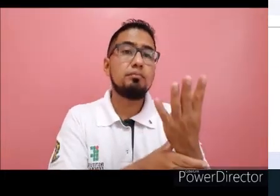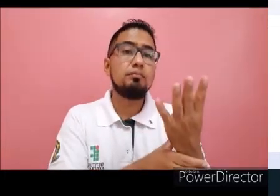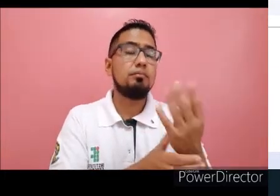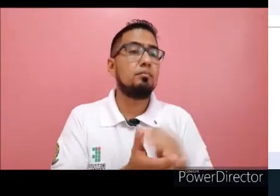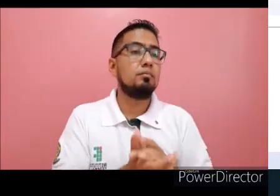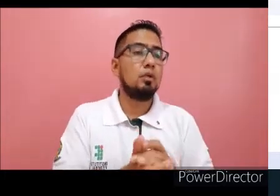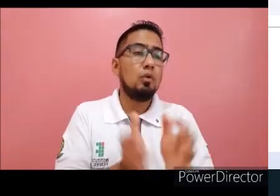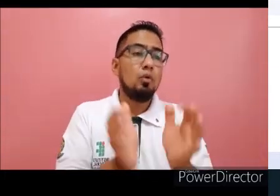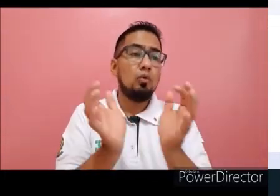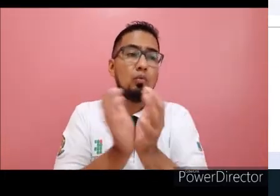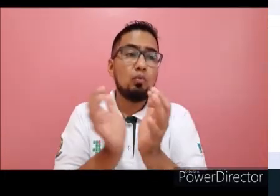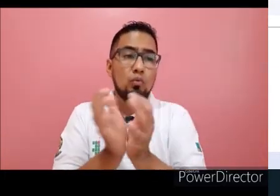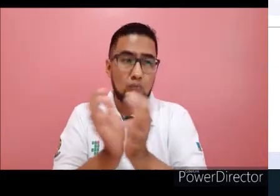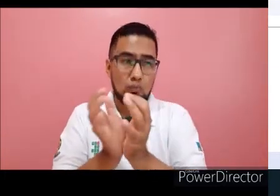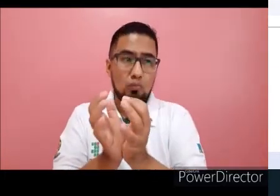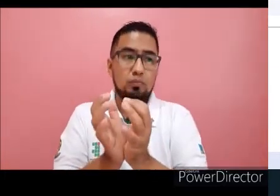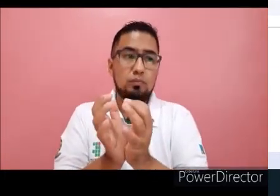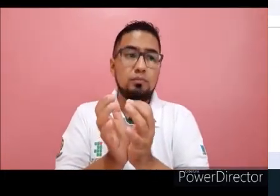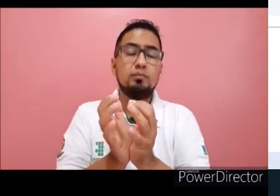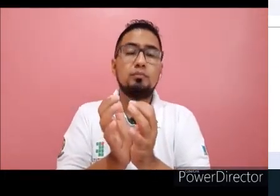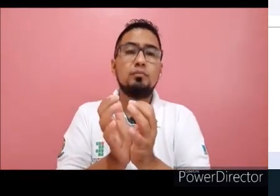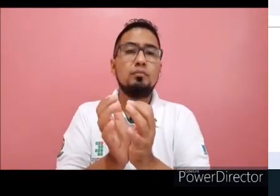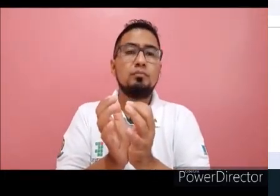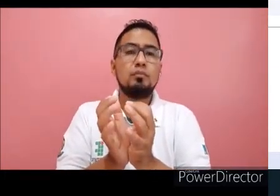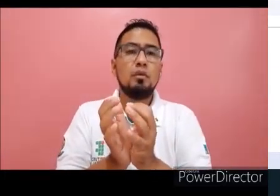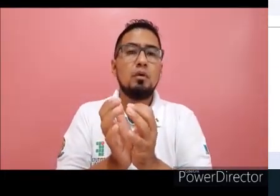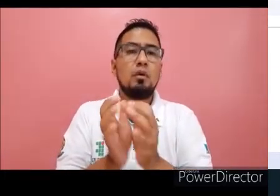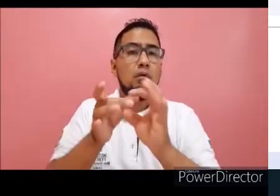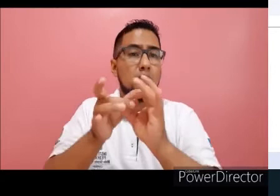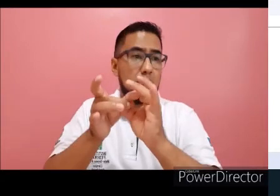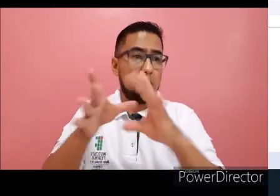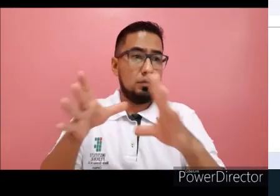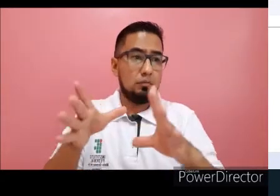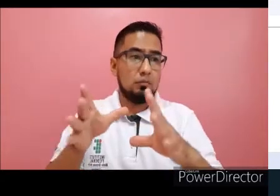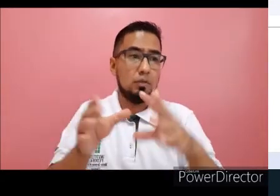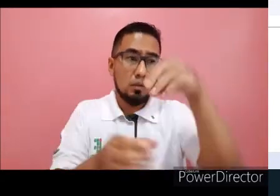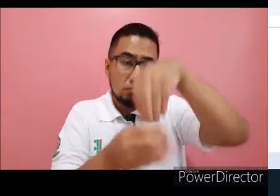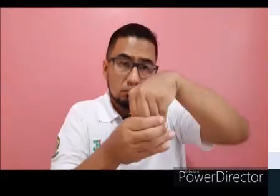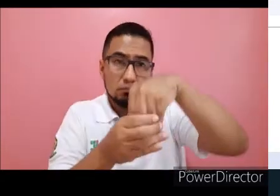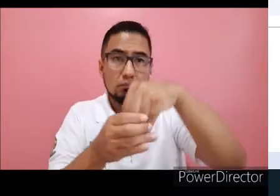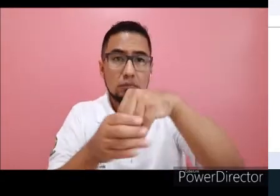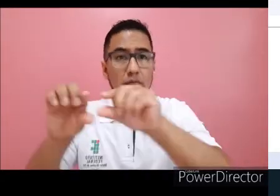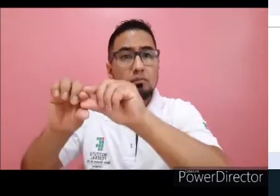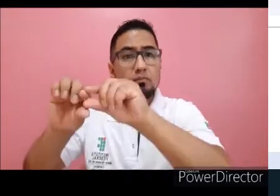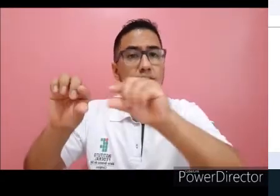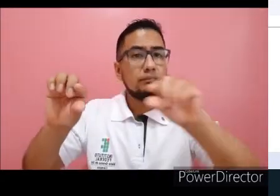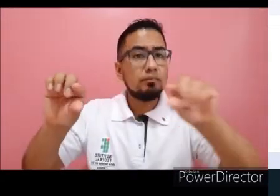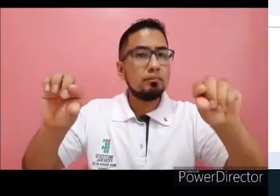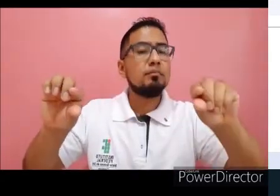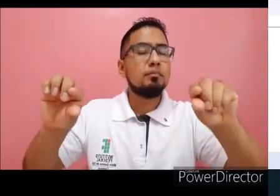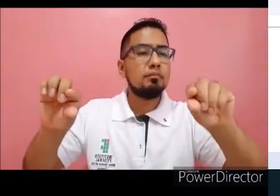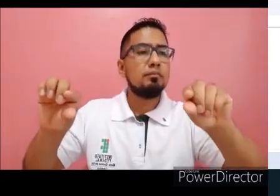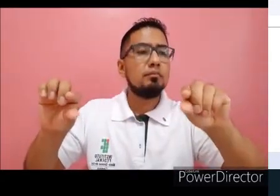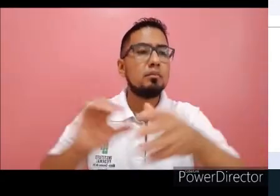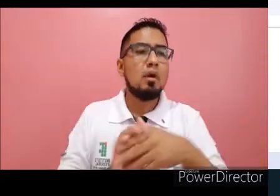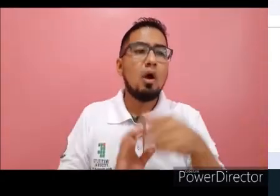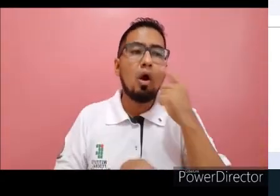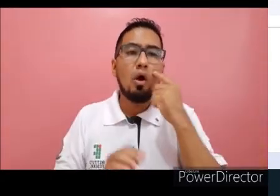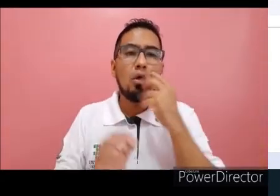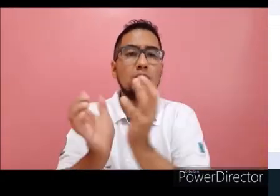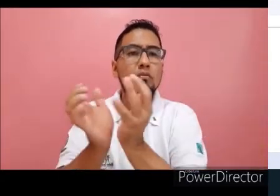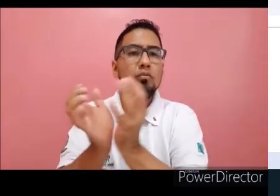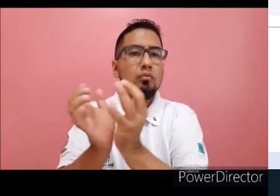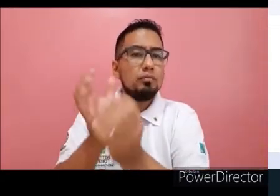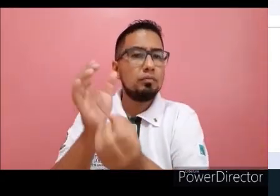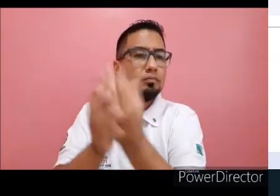olha só como é que ele criou, pessoal. Classe modelo, public class, classe modelo, e aqui em cima ele colocou, olha, tá no pacote BR Edu IFMS Model,